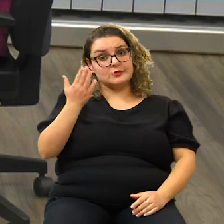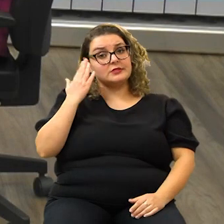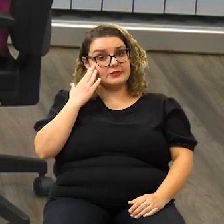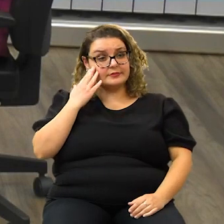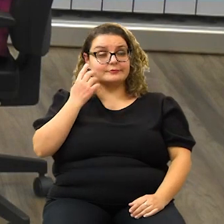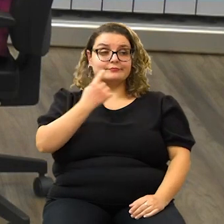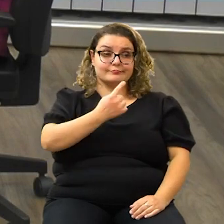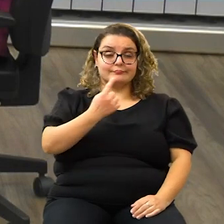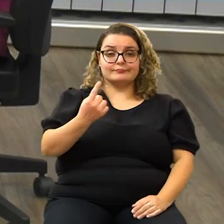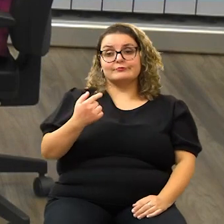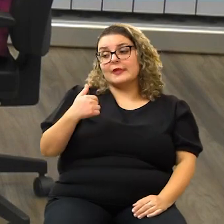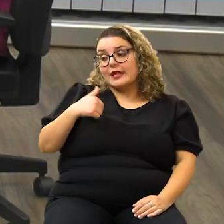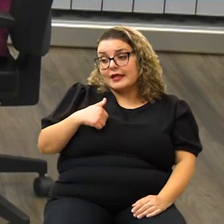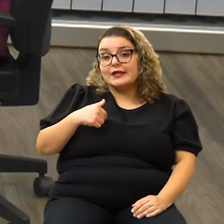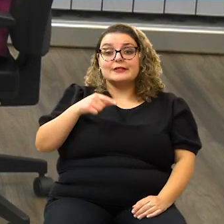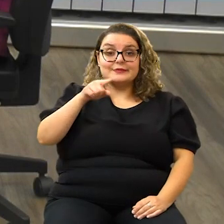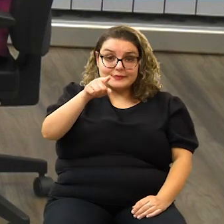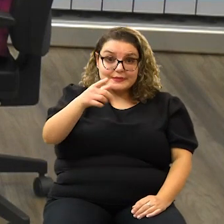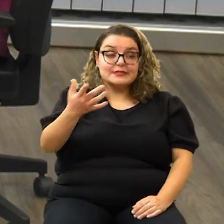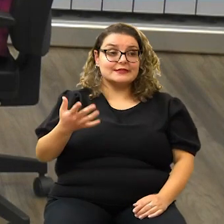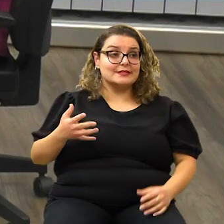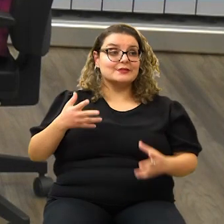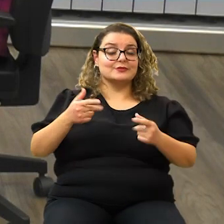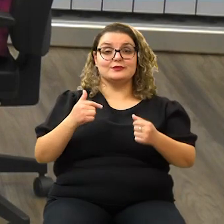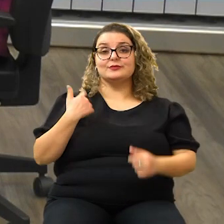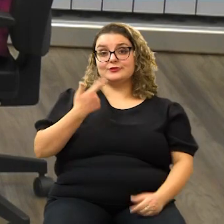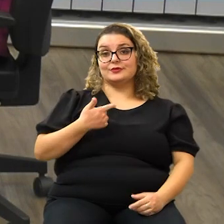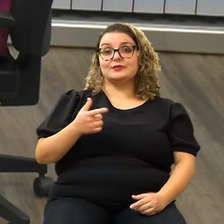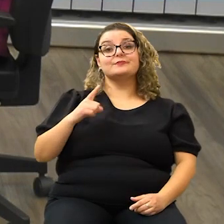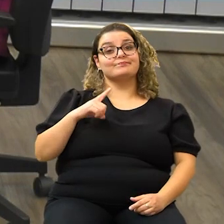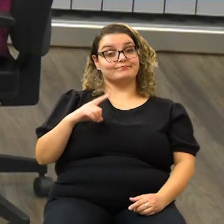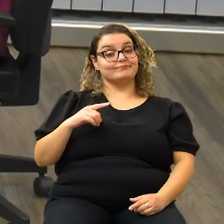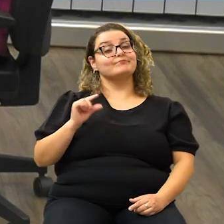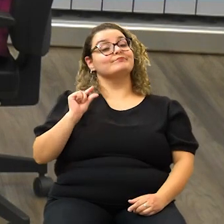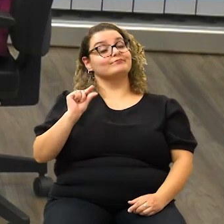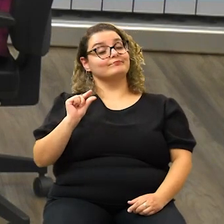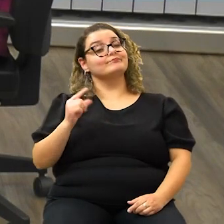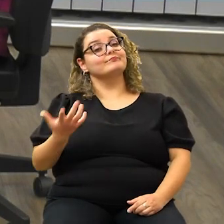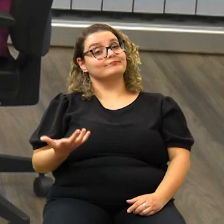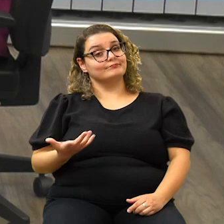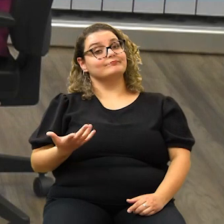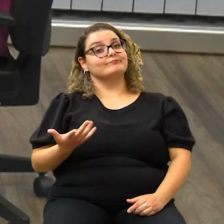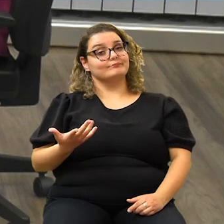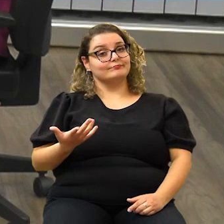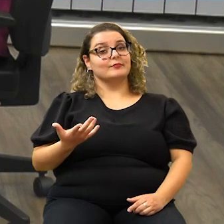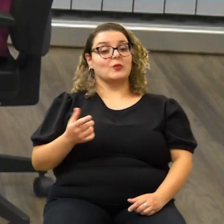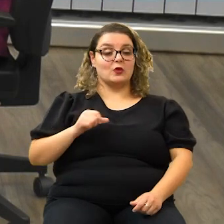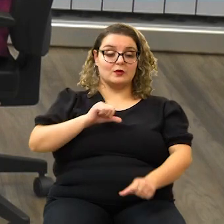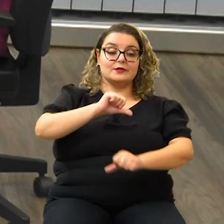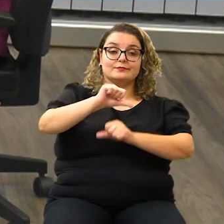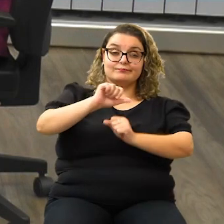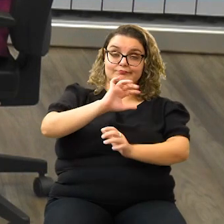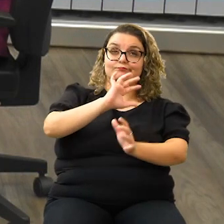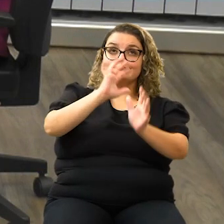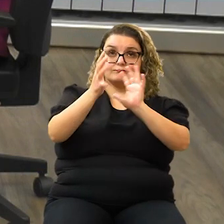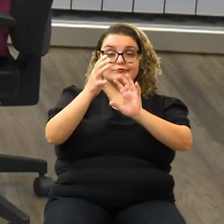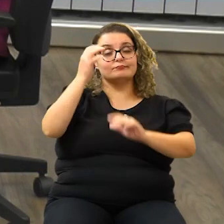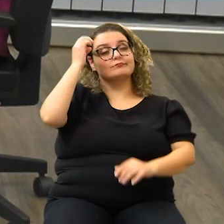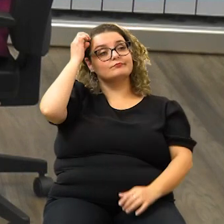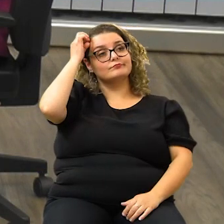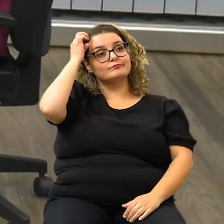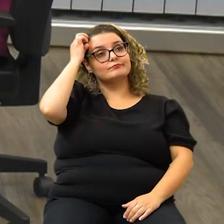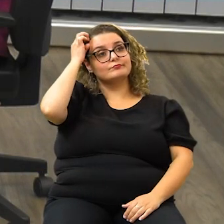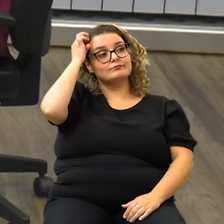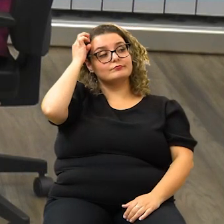de nós, até eu, você, todos nós temos uma parcela, né? Nessa mudança climática, mas